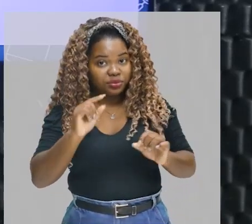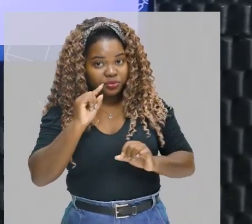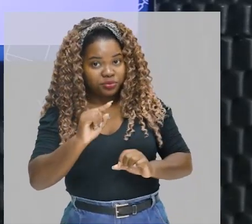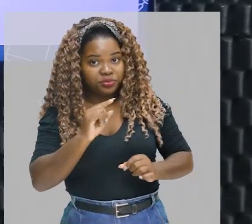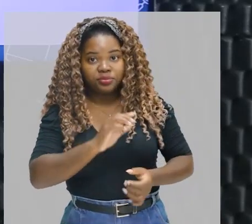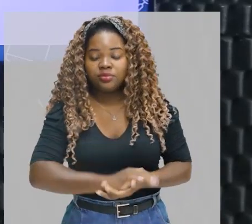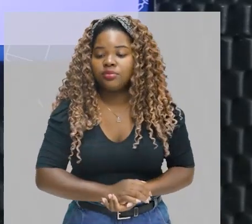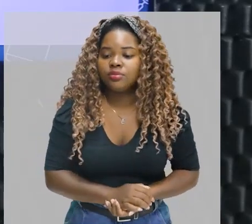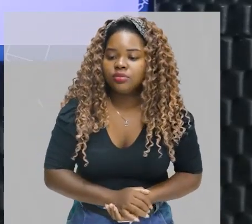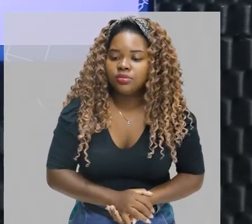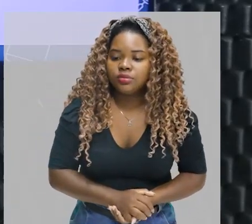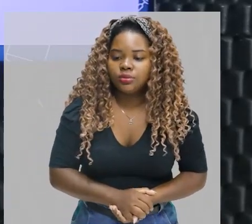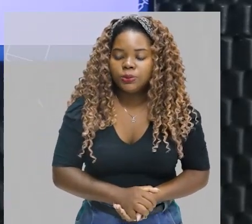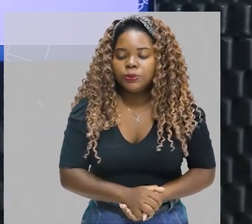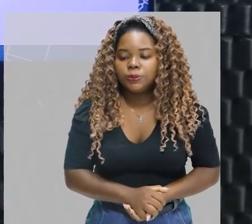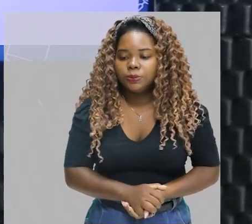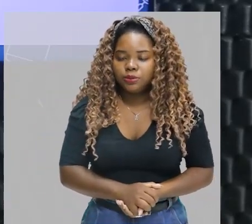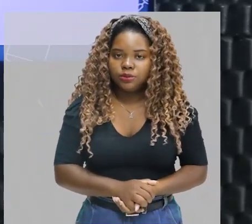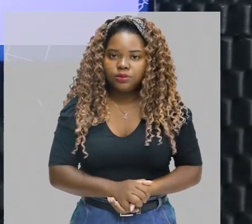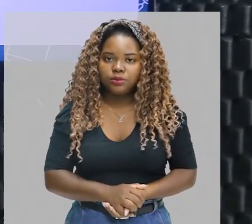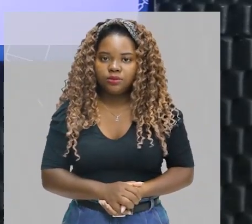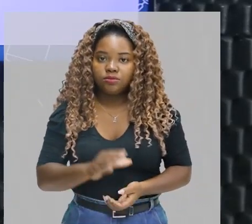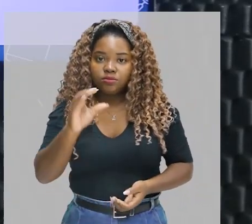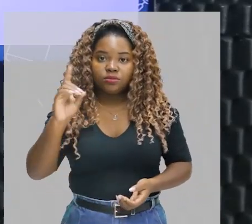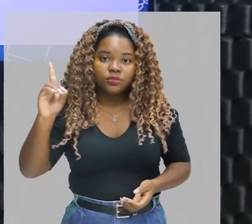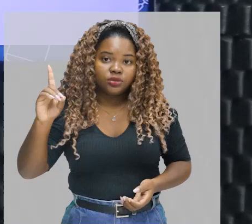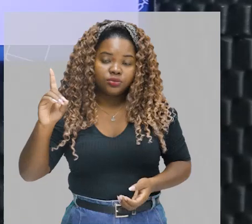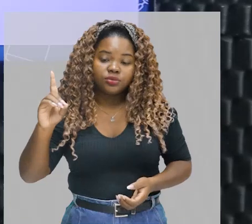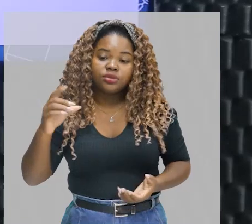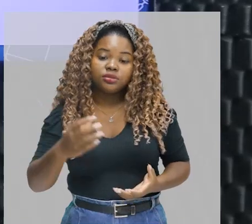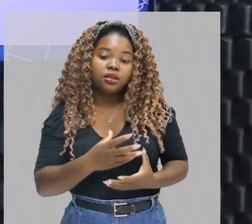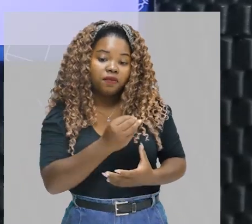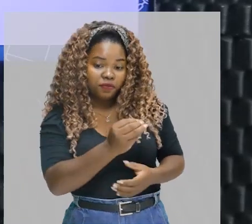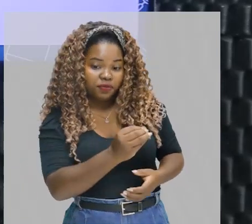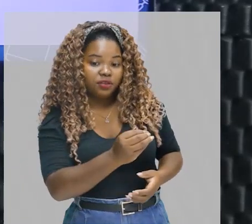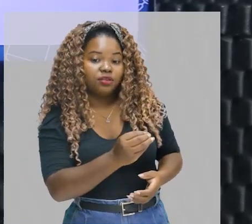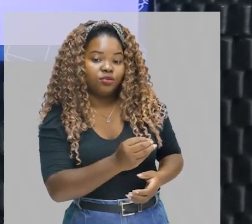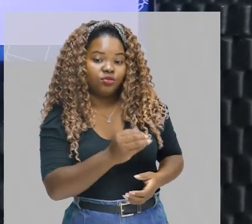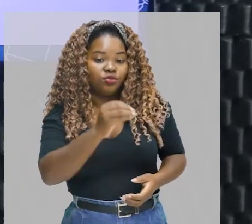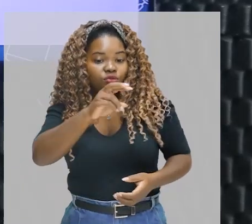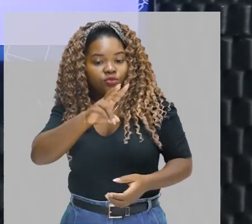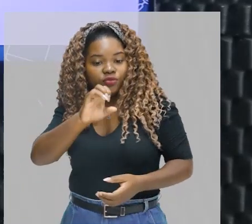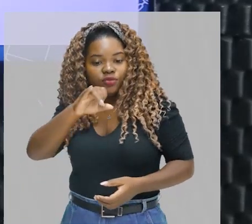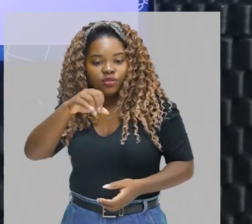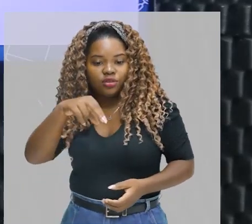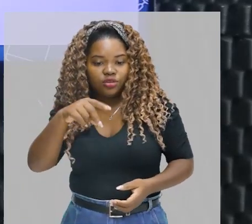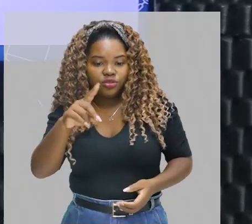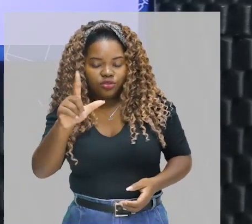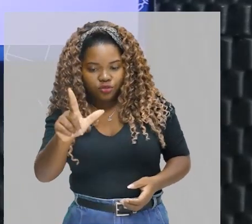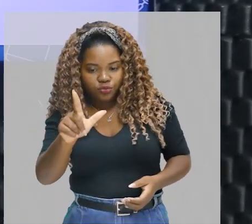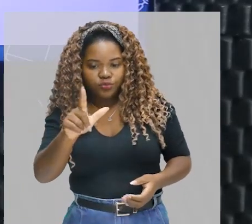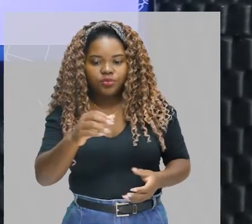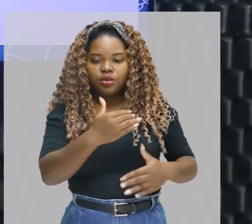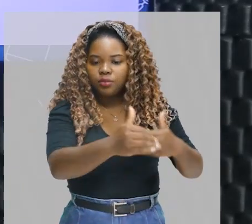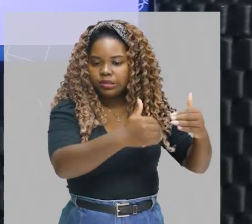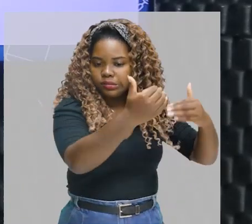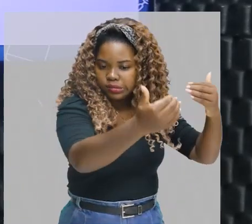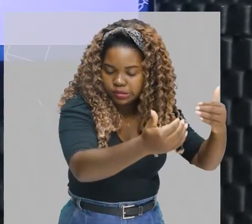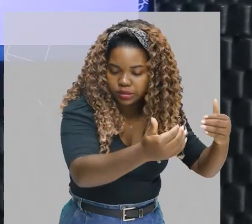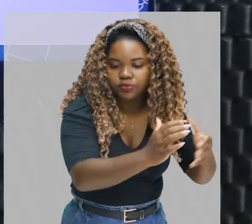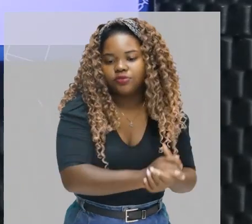né, anteriormente, tá certo? Esse CD é filho do vinil, né? No qual o